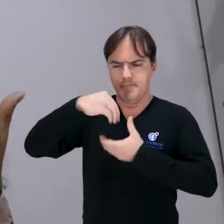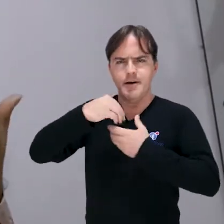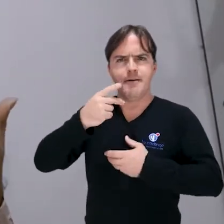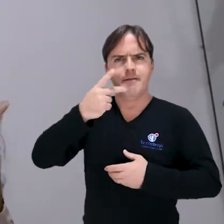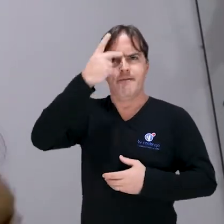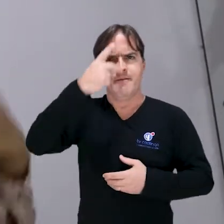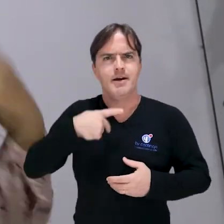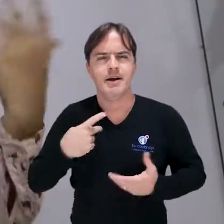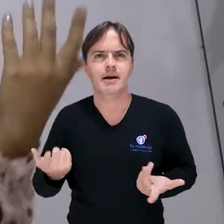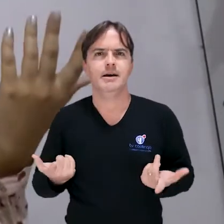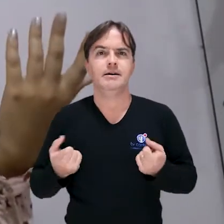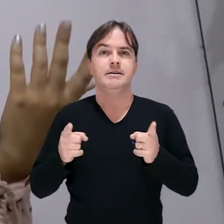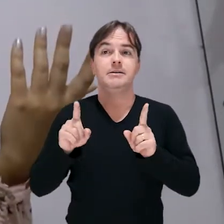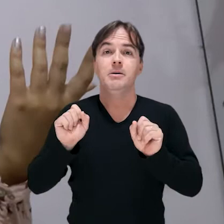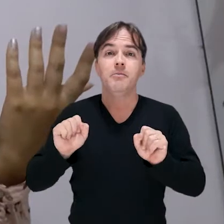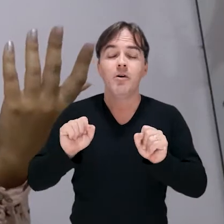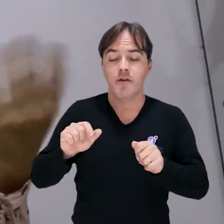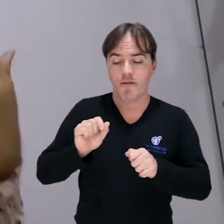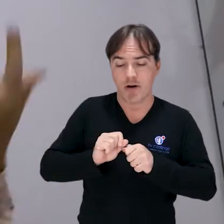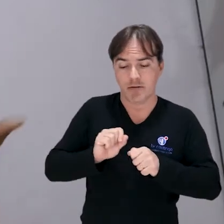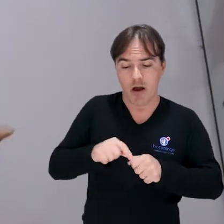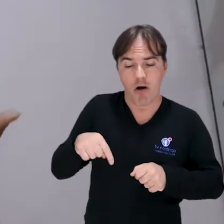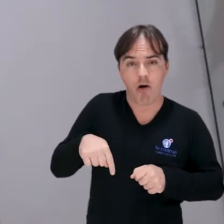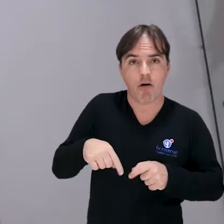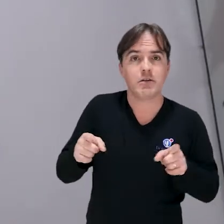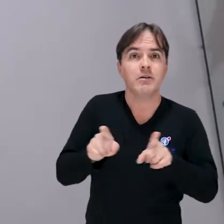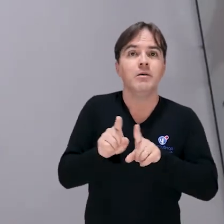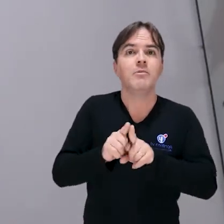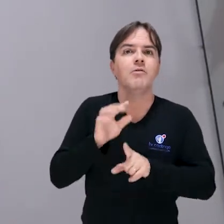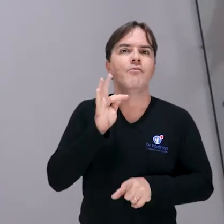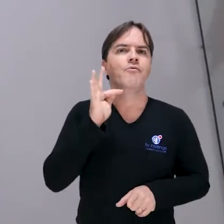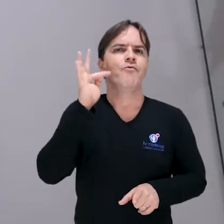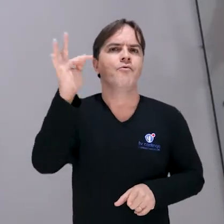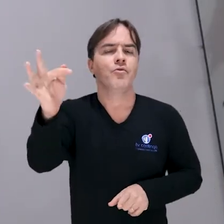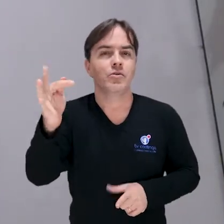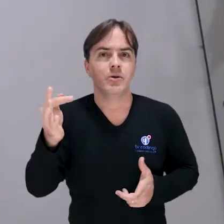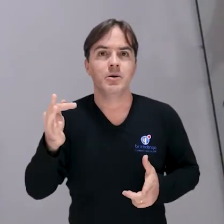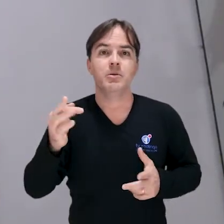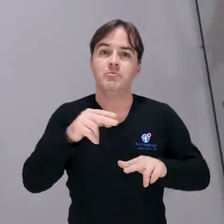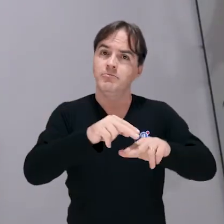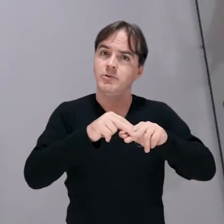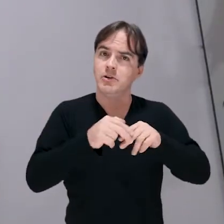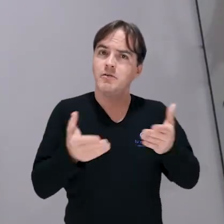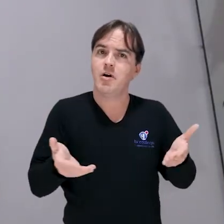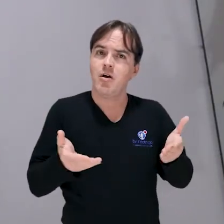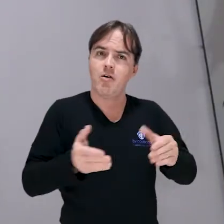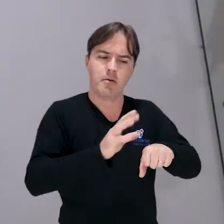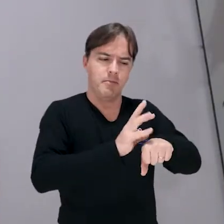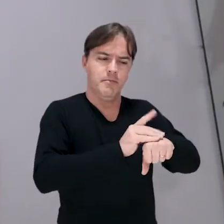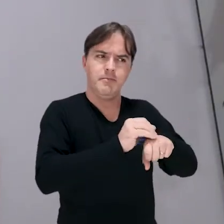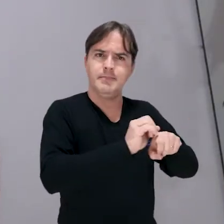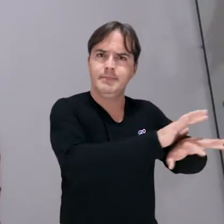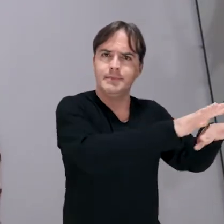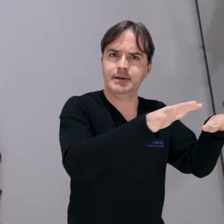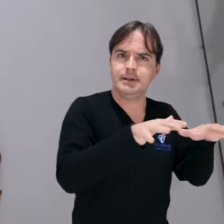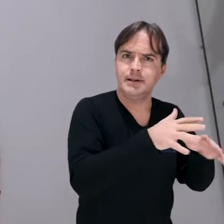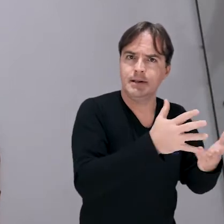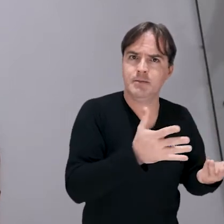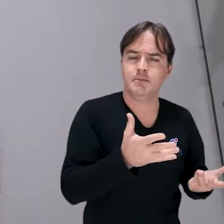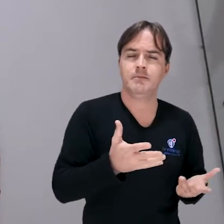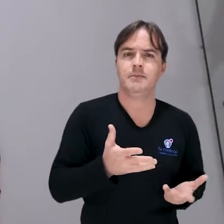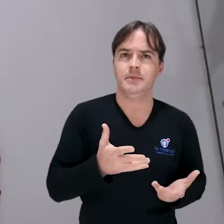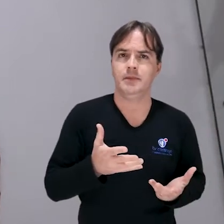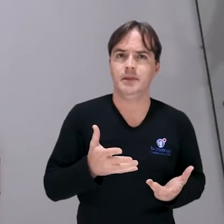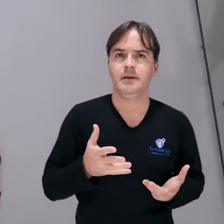que a gente está fazendo e o que a gente pretende fazer, principalmente nesse contexto, né, de pandemia que a gente está vivendo e que a